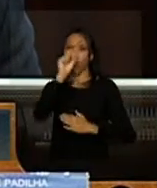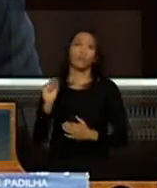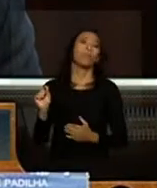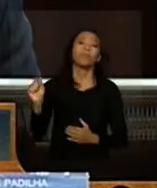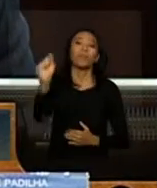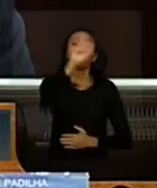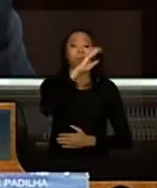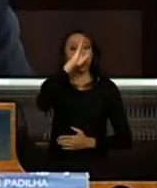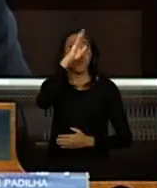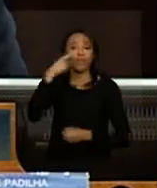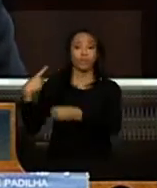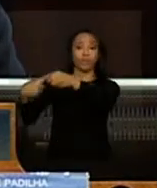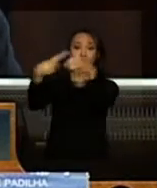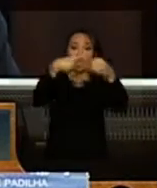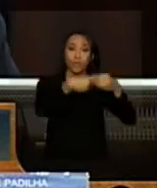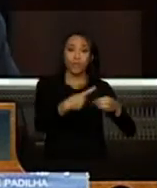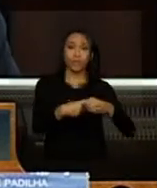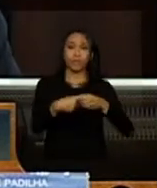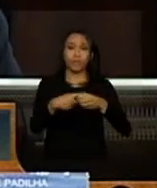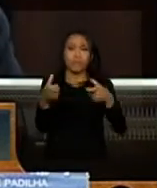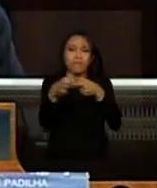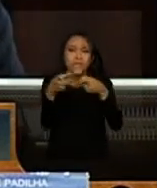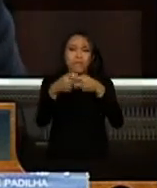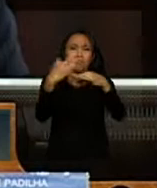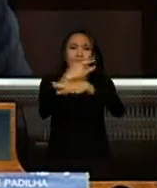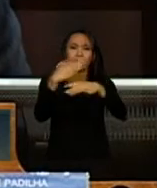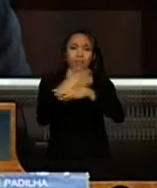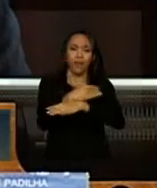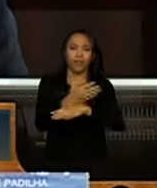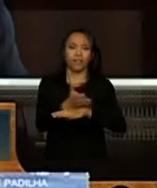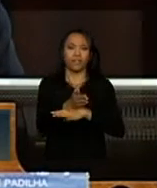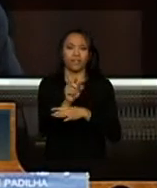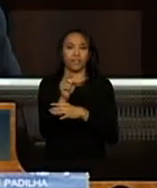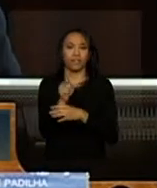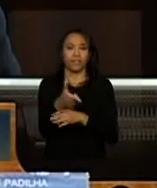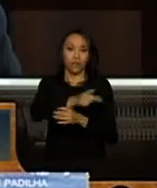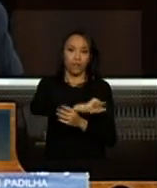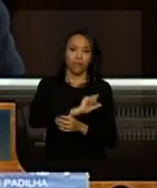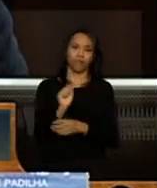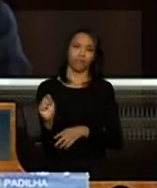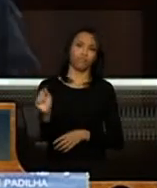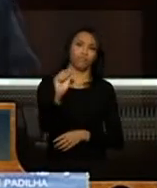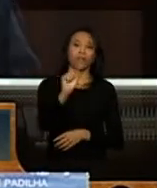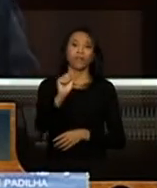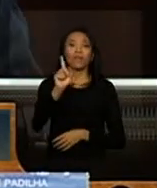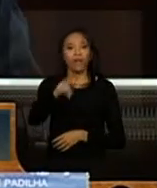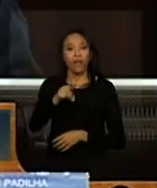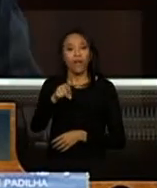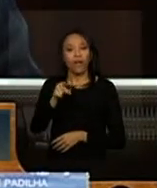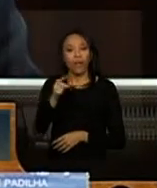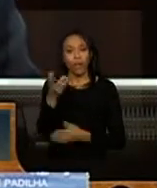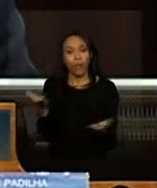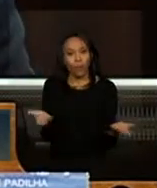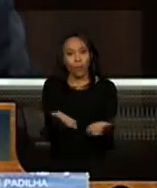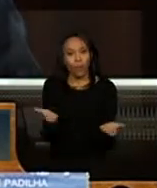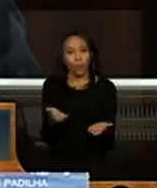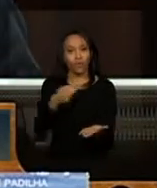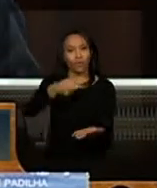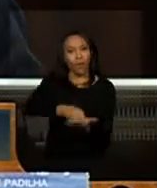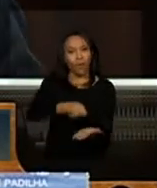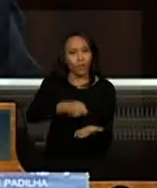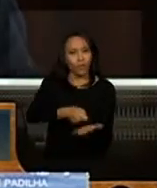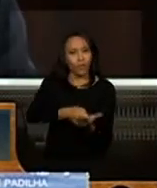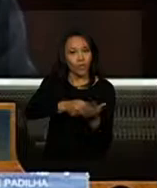hospitais do interior, nas pequenas cidades, que se baseavam, inclusive, nas internações pediátricas, estão tendo que